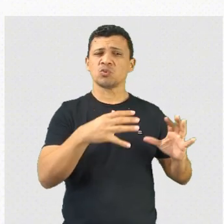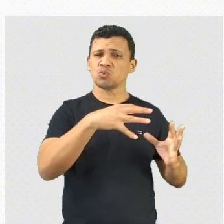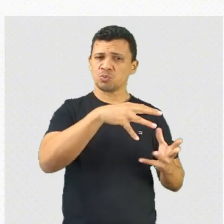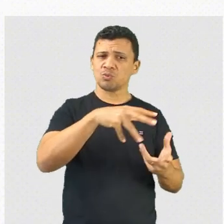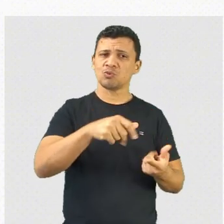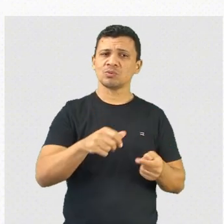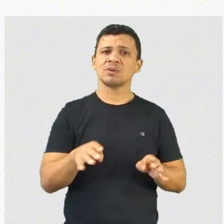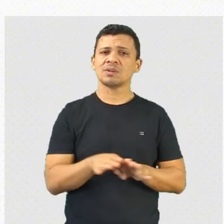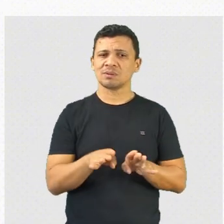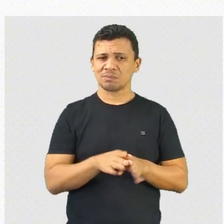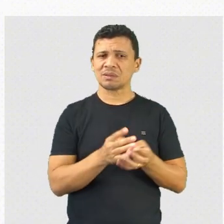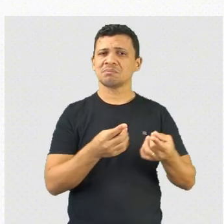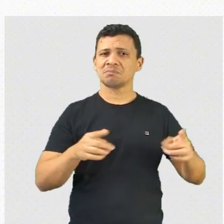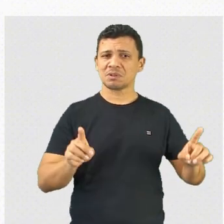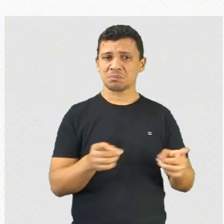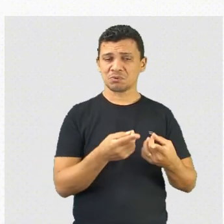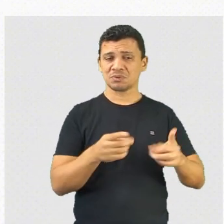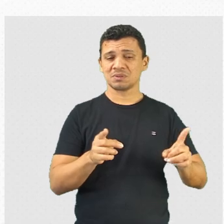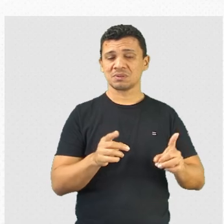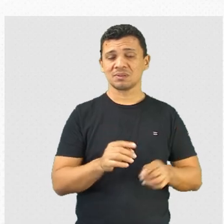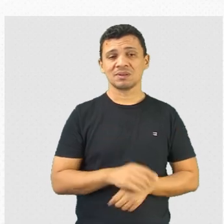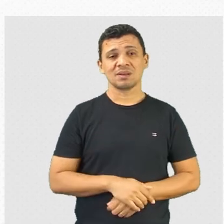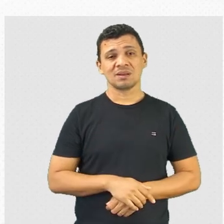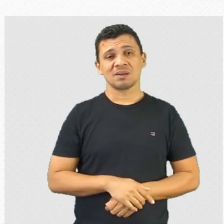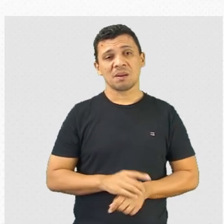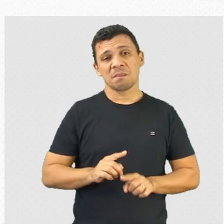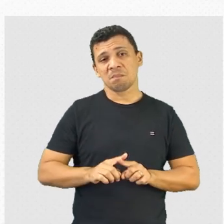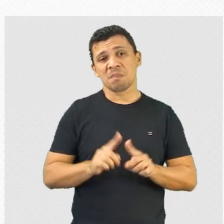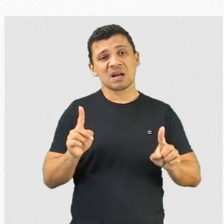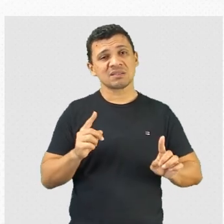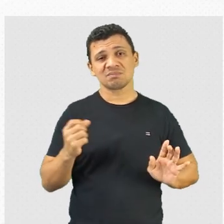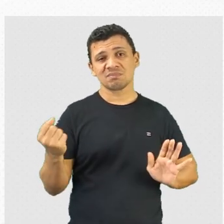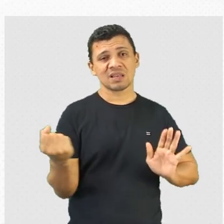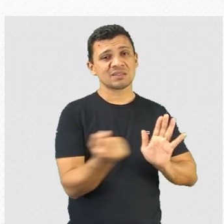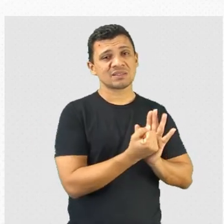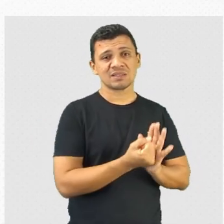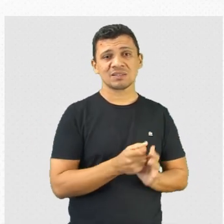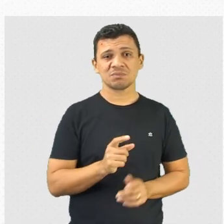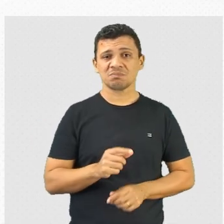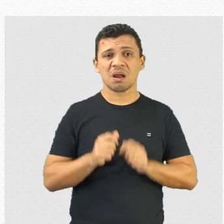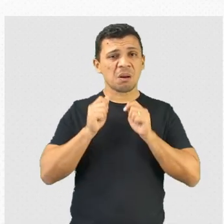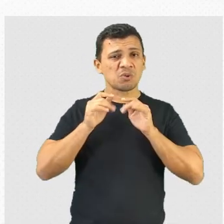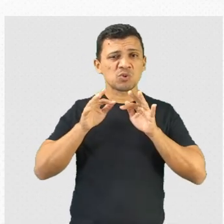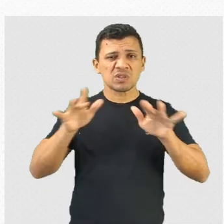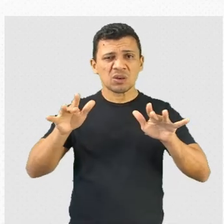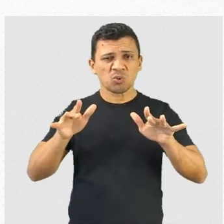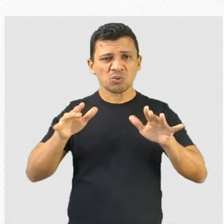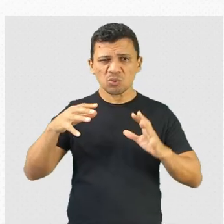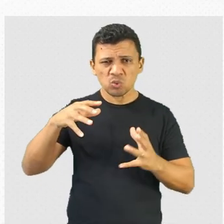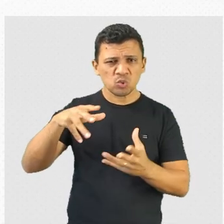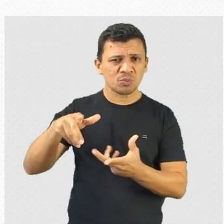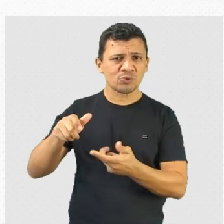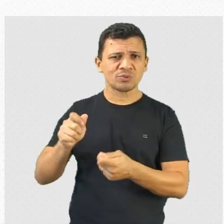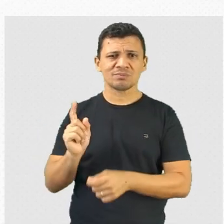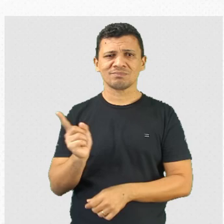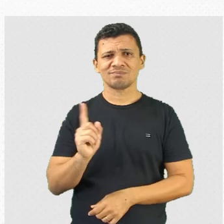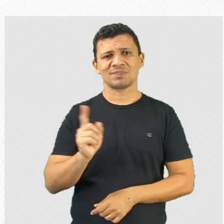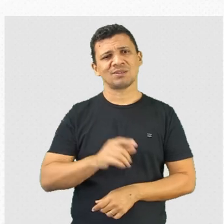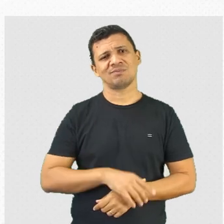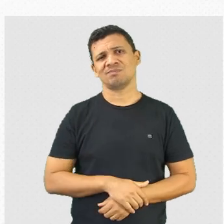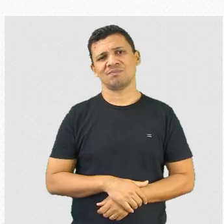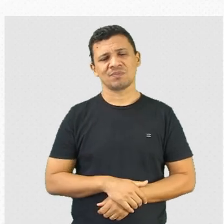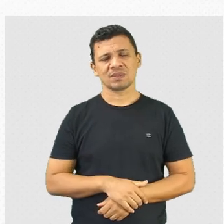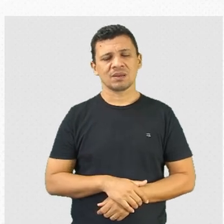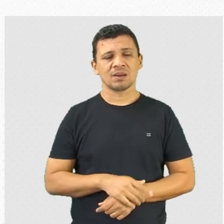música, todo mundo sabe disso aqui, mas esses símbolos não circulam de maneira global, né? Com muita